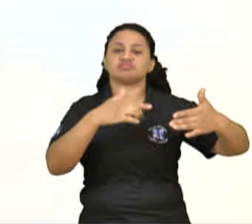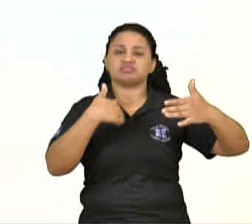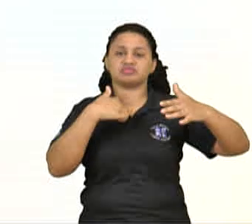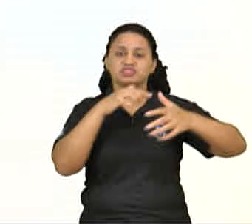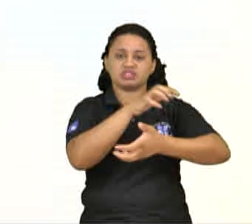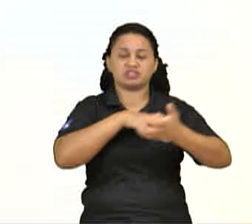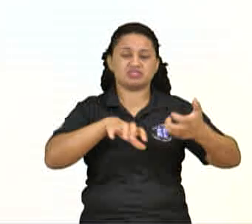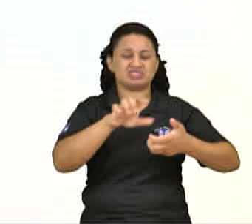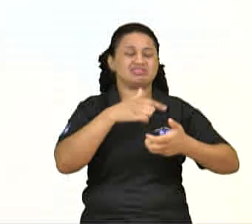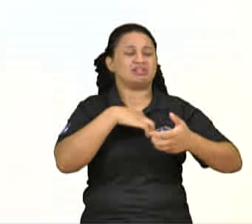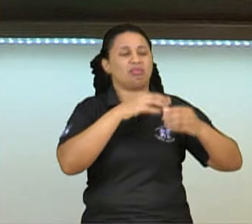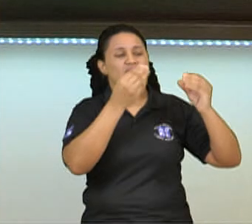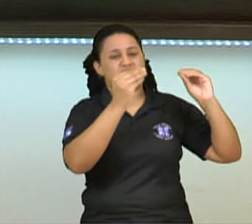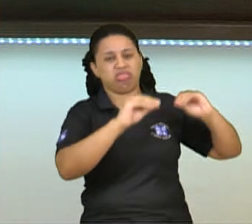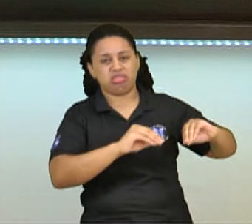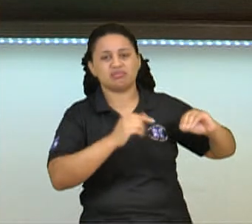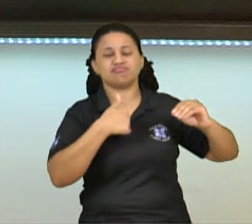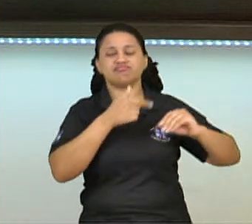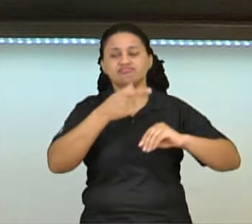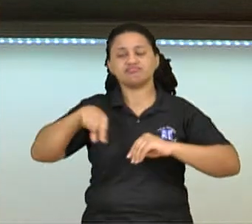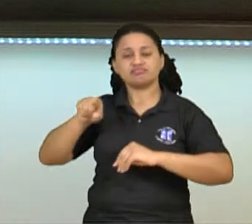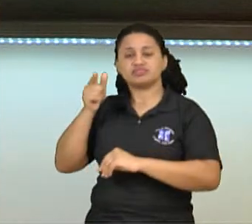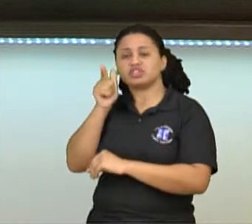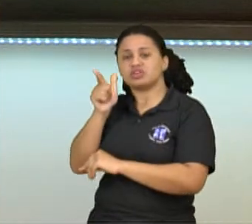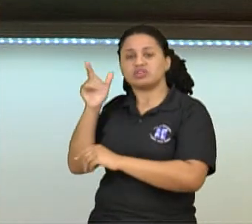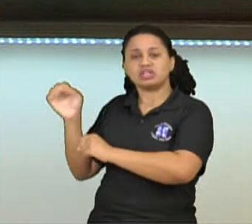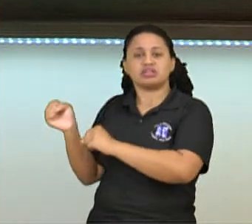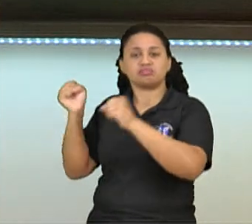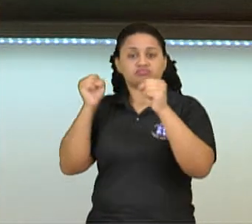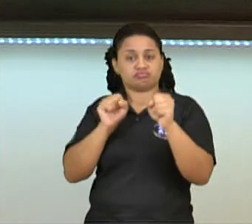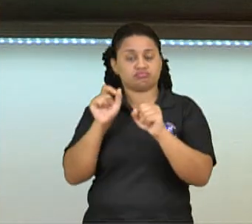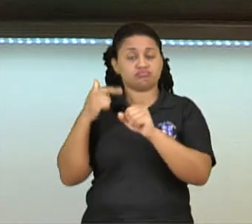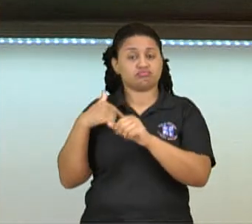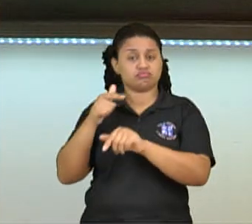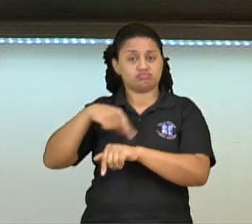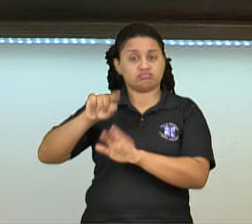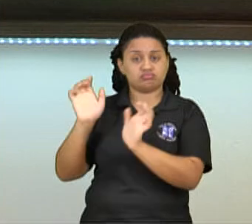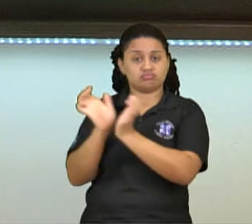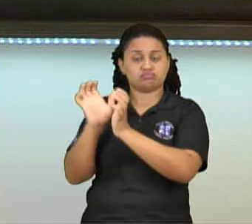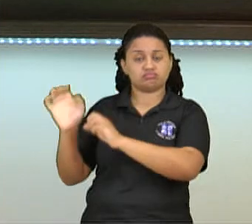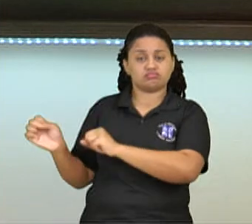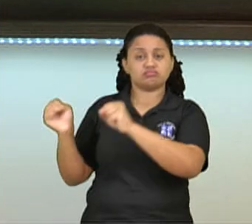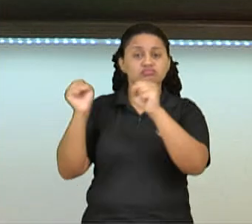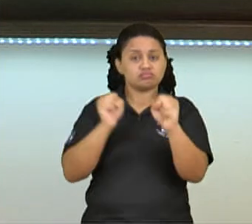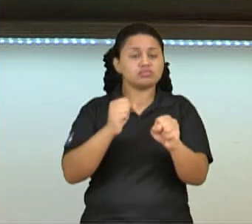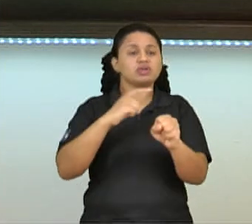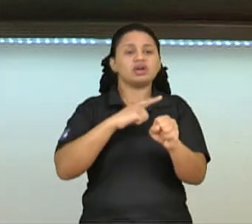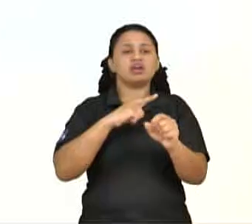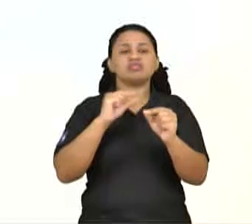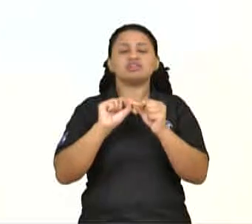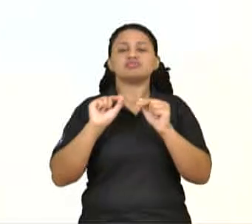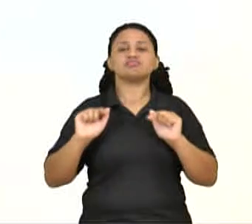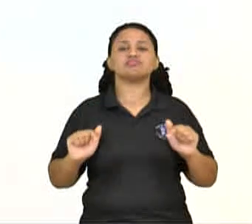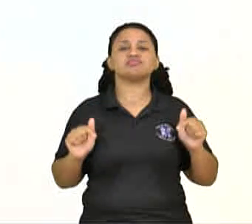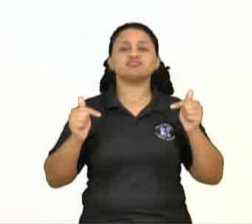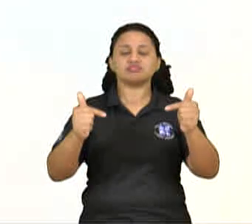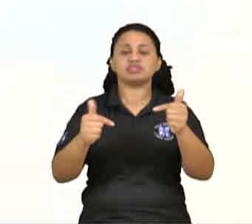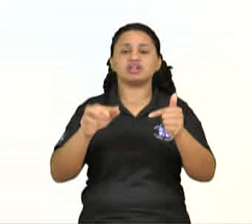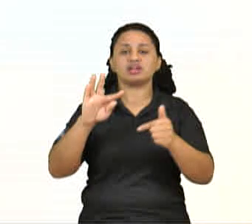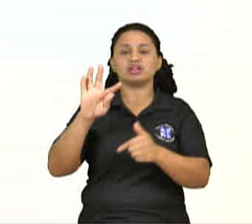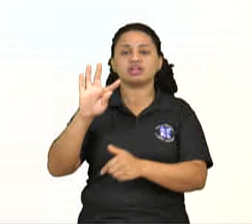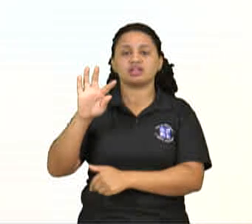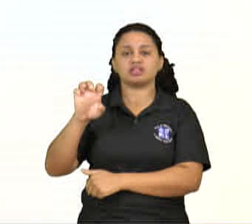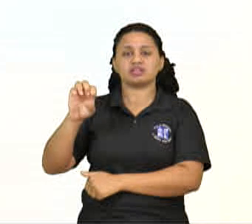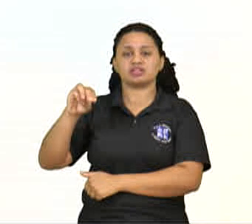os girondinos vão tomar o poder, né, vão acabar fazendo uma reação, né, essa reação